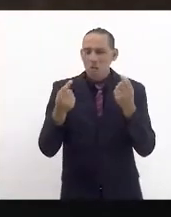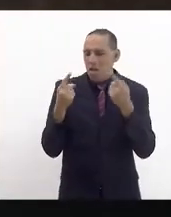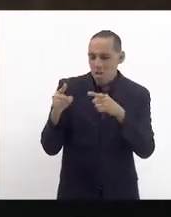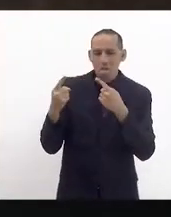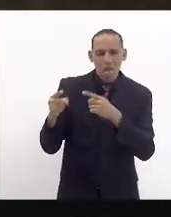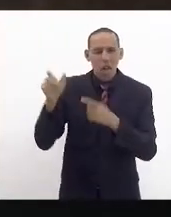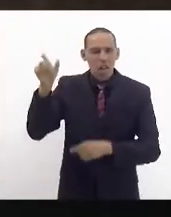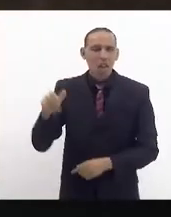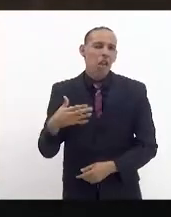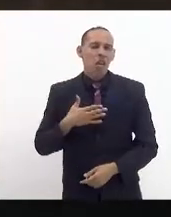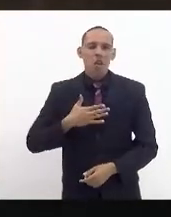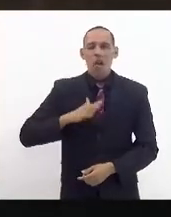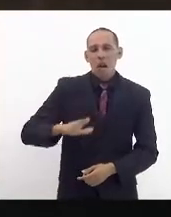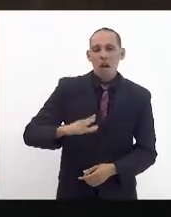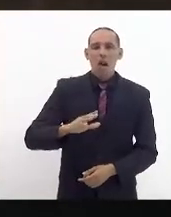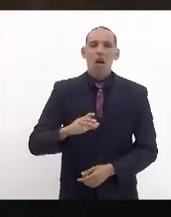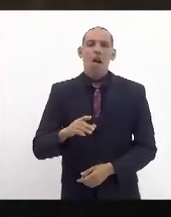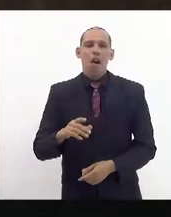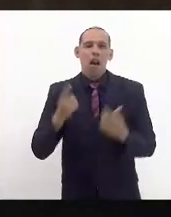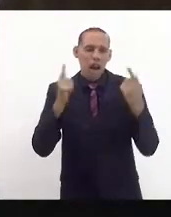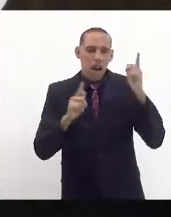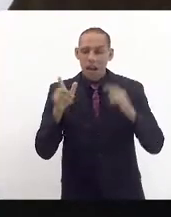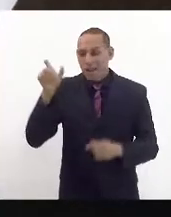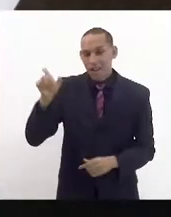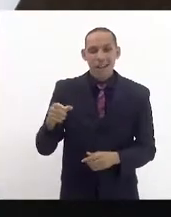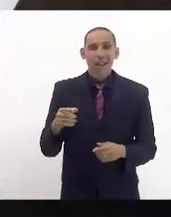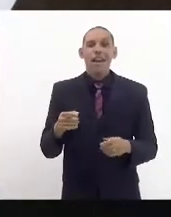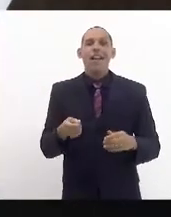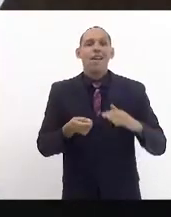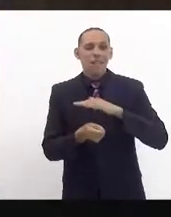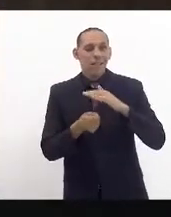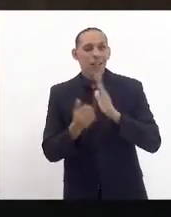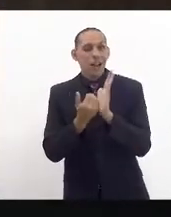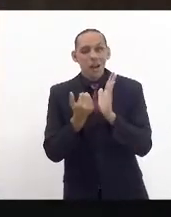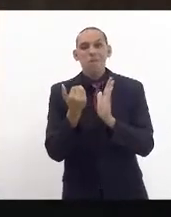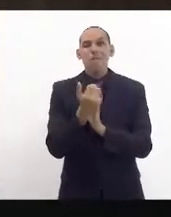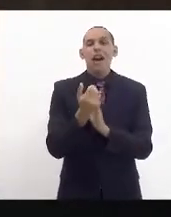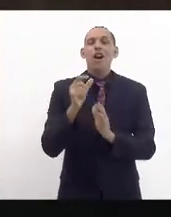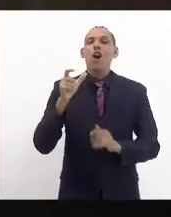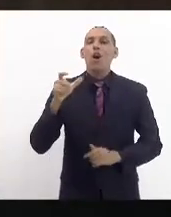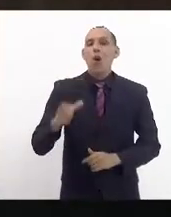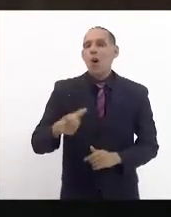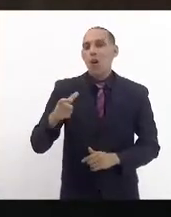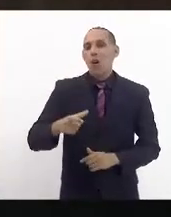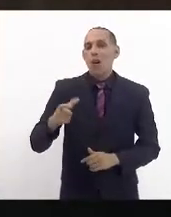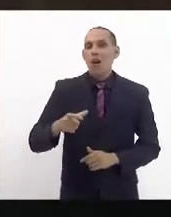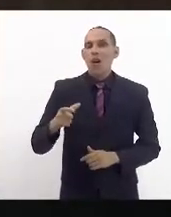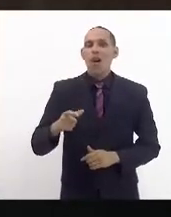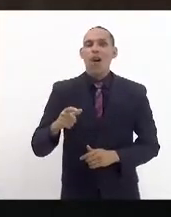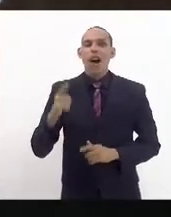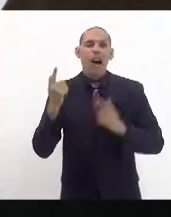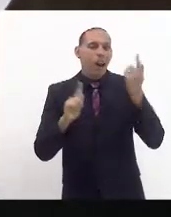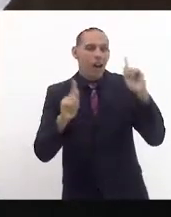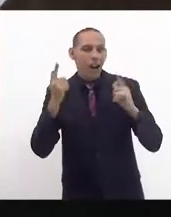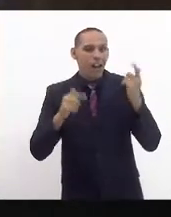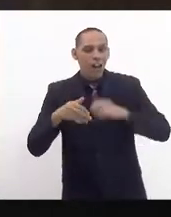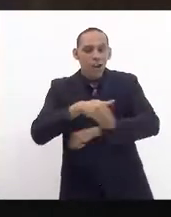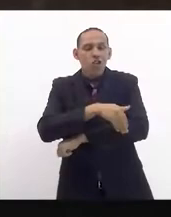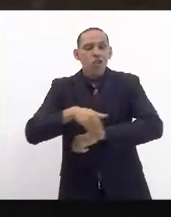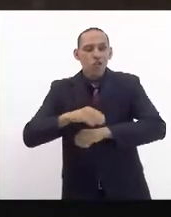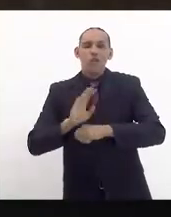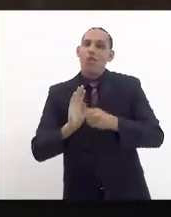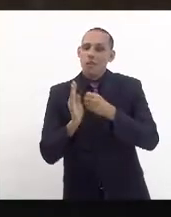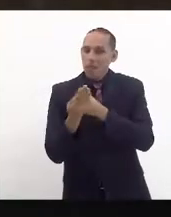não gostava de carnaval, foi o que mais investiu no carnaval de rua, nos carnavais de bairro,